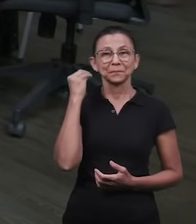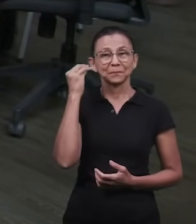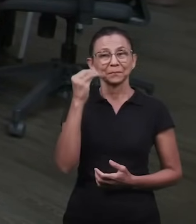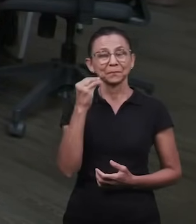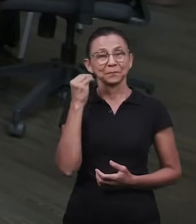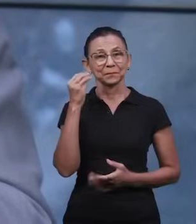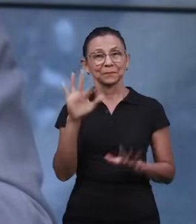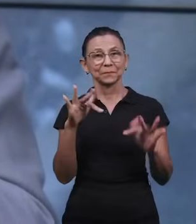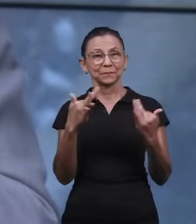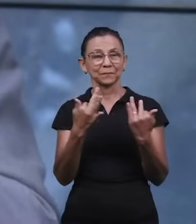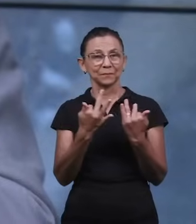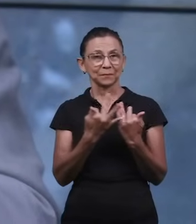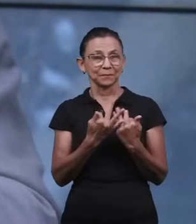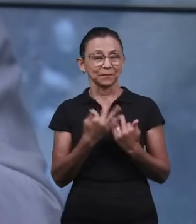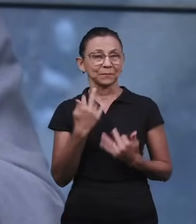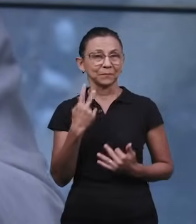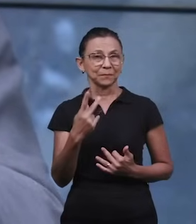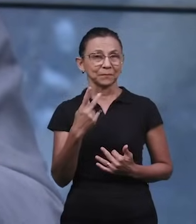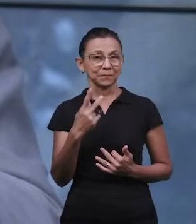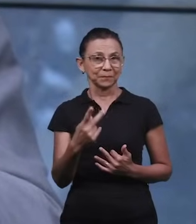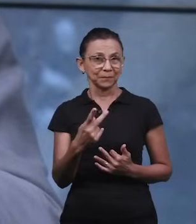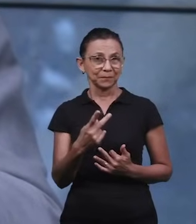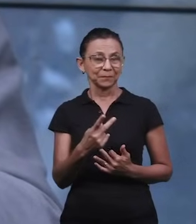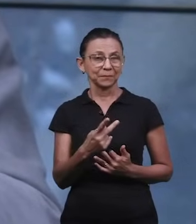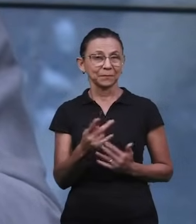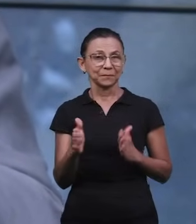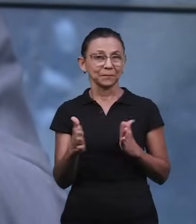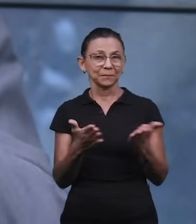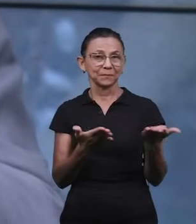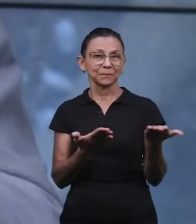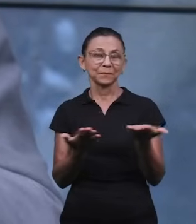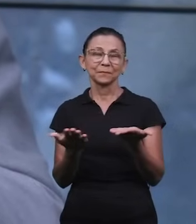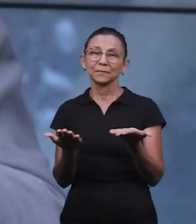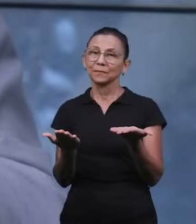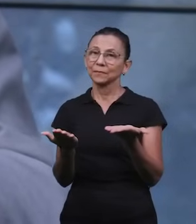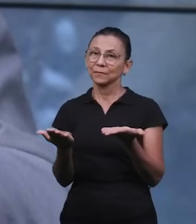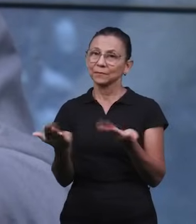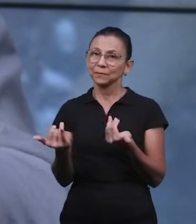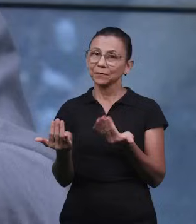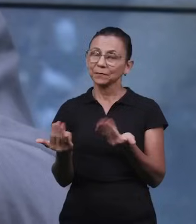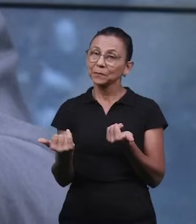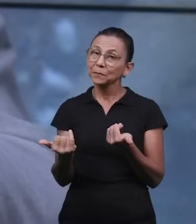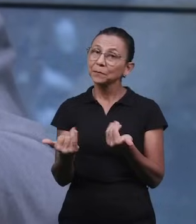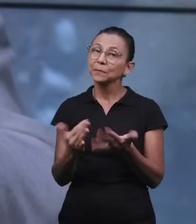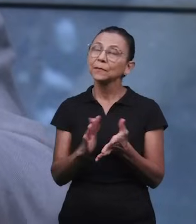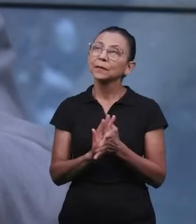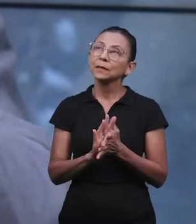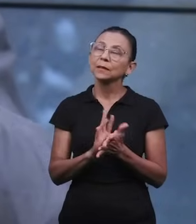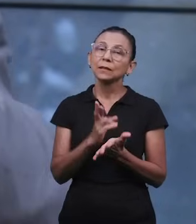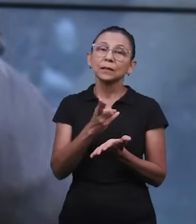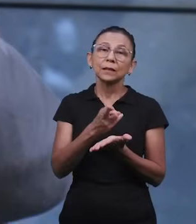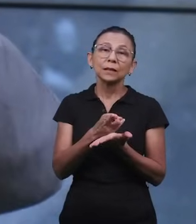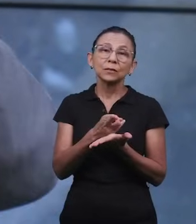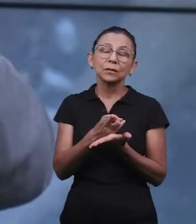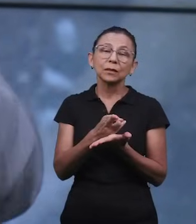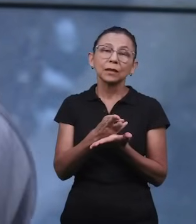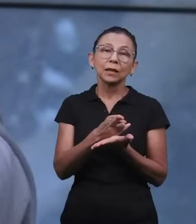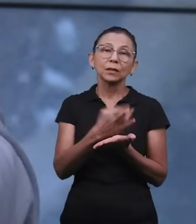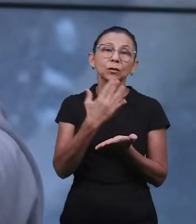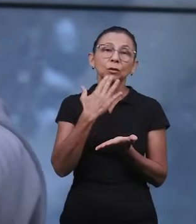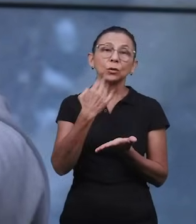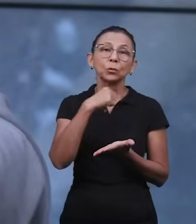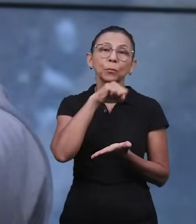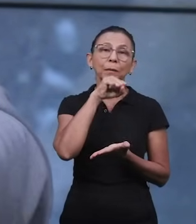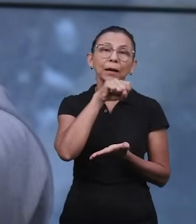sobre uma experiência no lar dela, uma experiência que ela teve com o Senhor como jovem e que se refletiu na vida